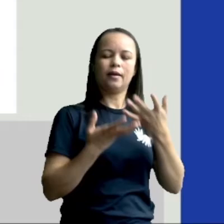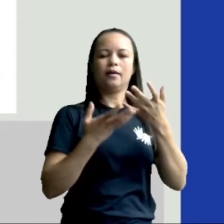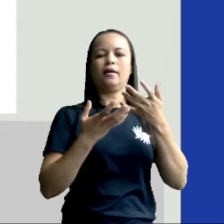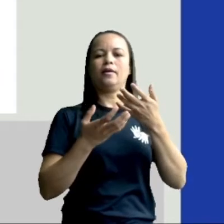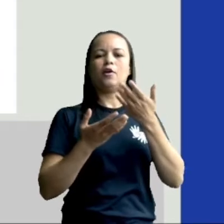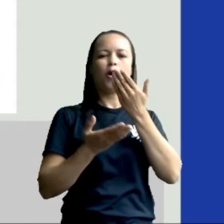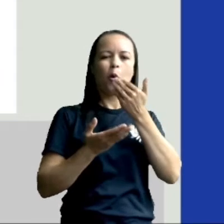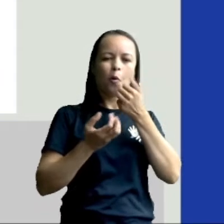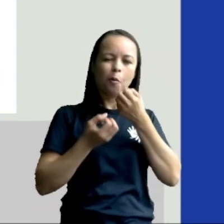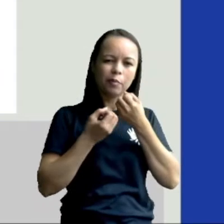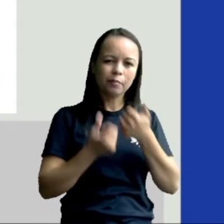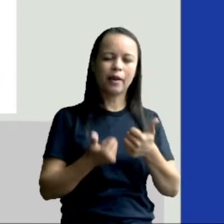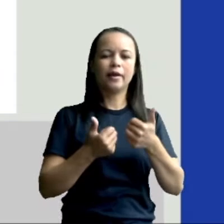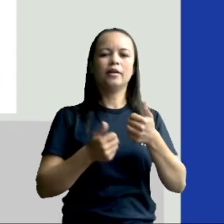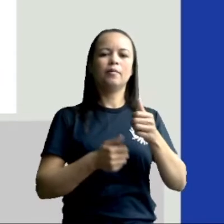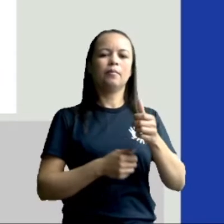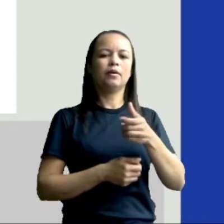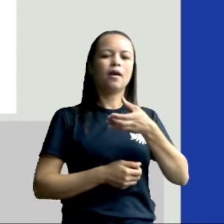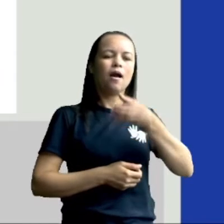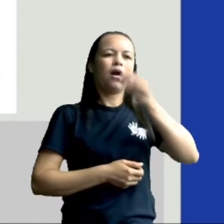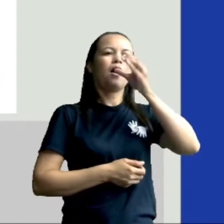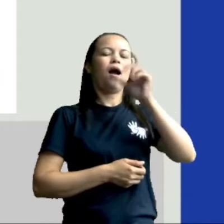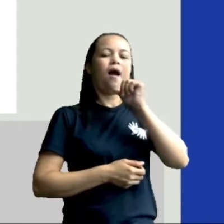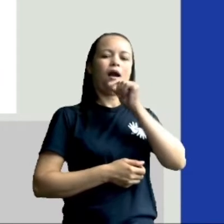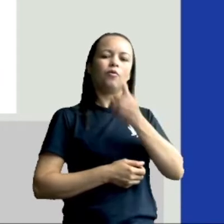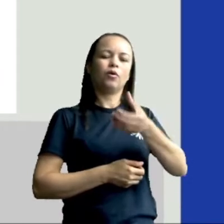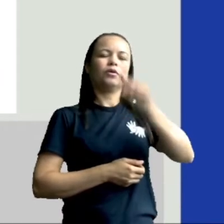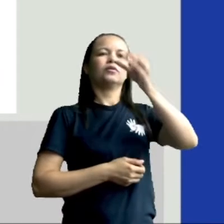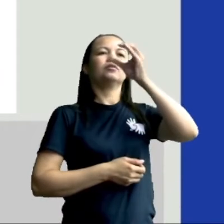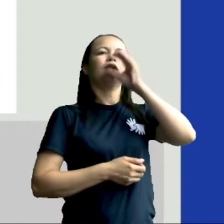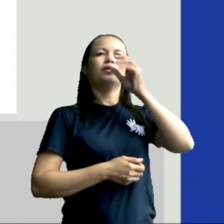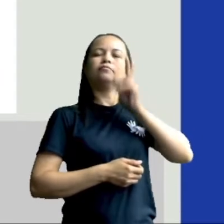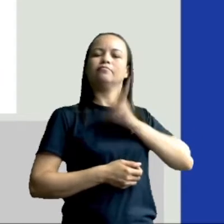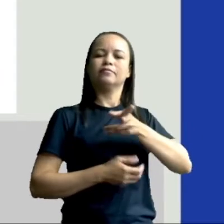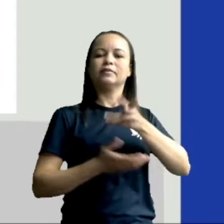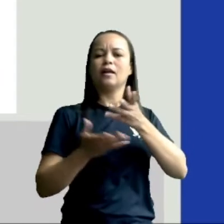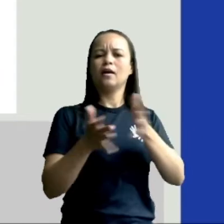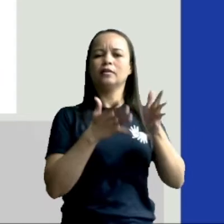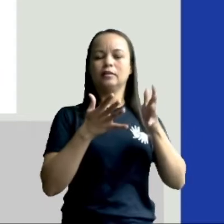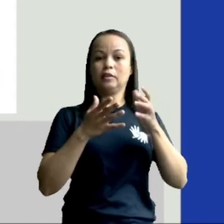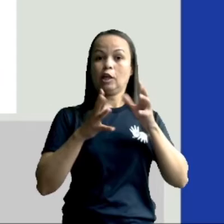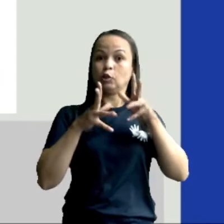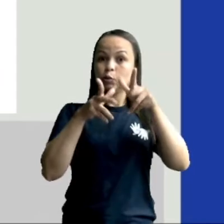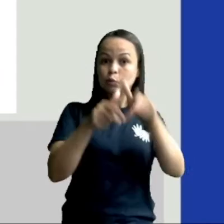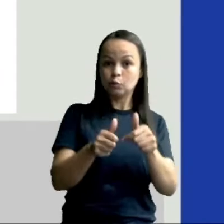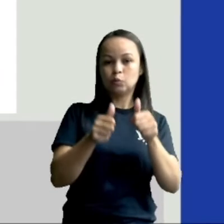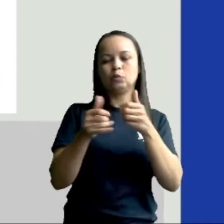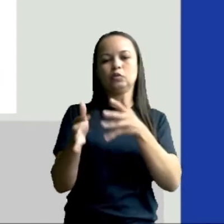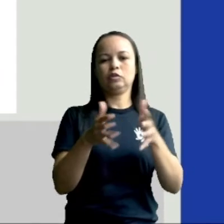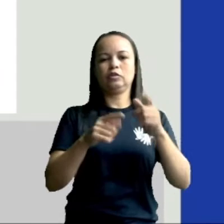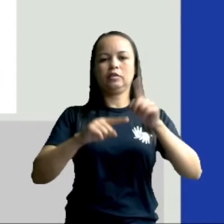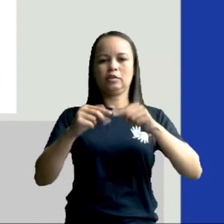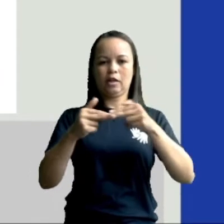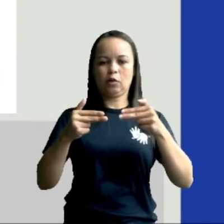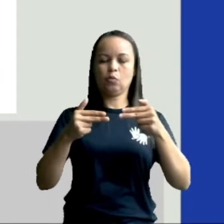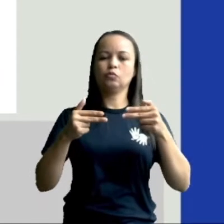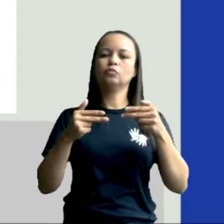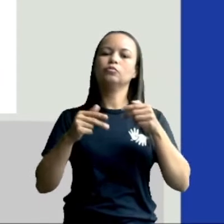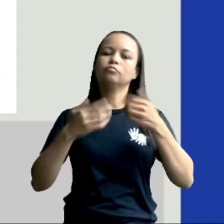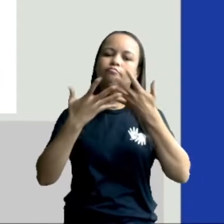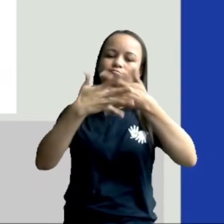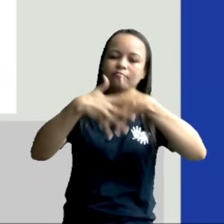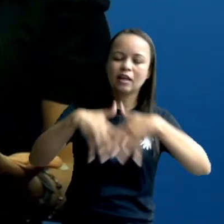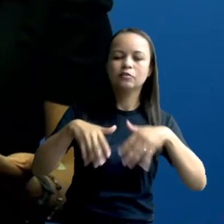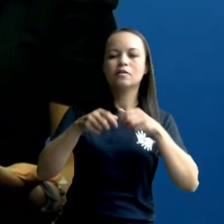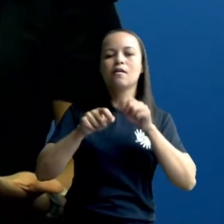bebe bastante água, ou seja, se tem esses recursos todos disponíveis para você, porque tudo isso vem de recursos naturais, certo?